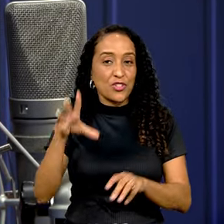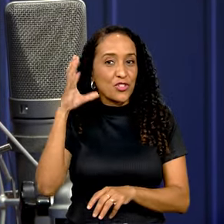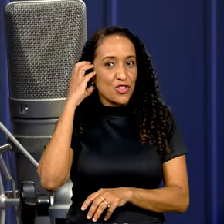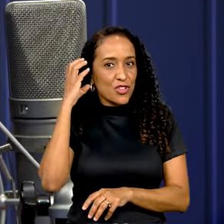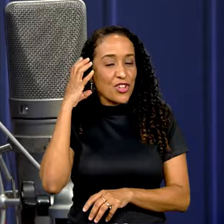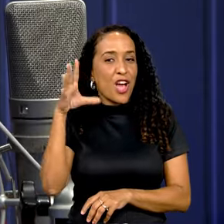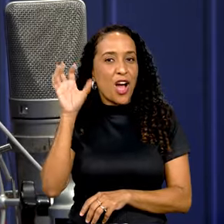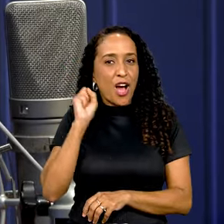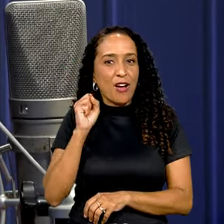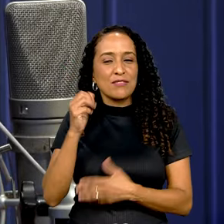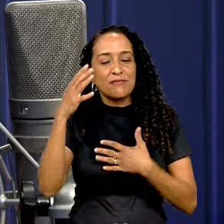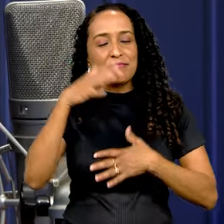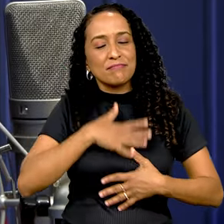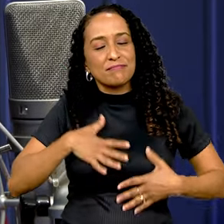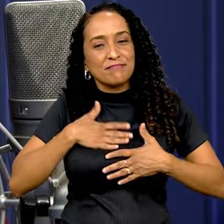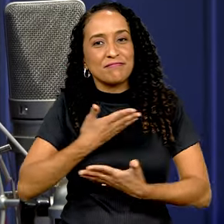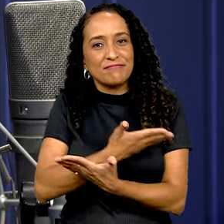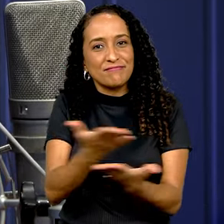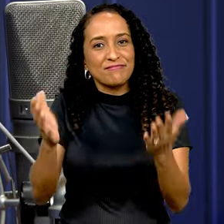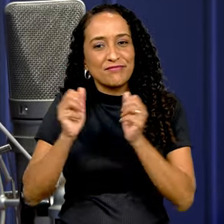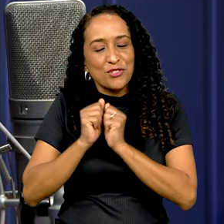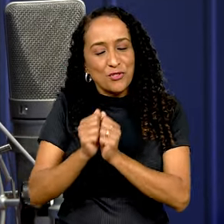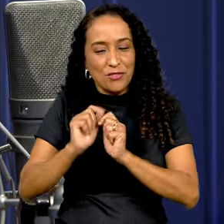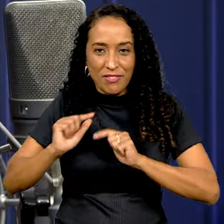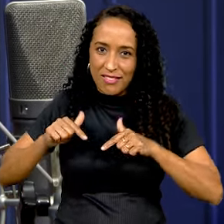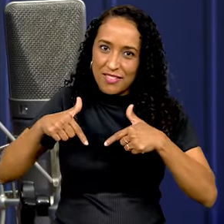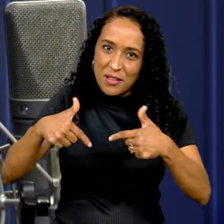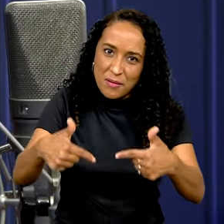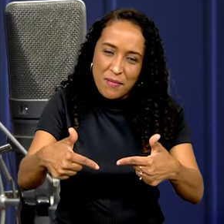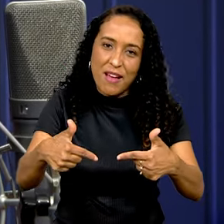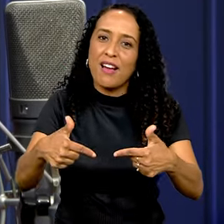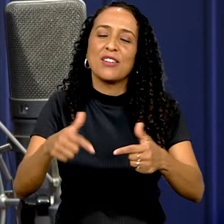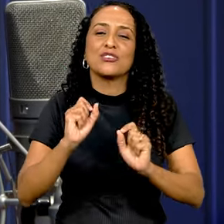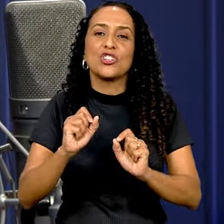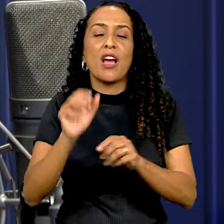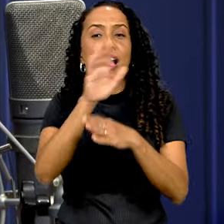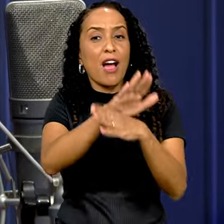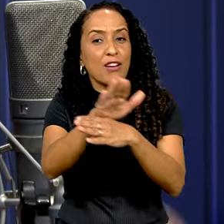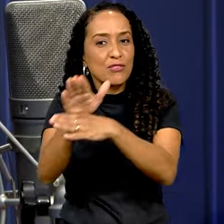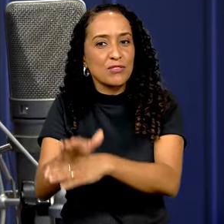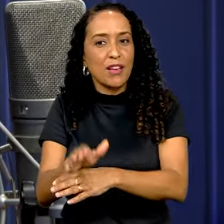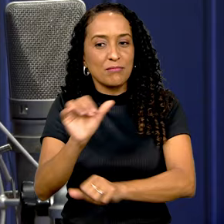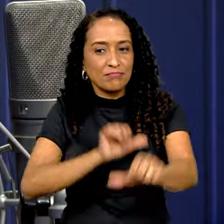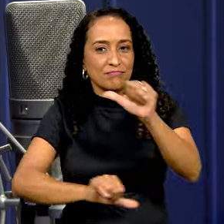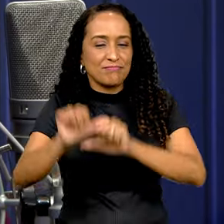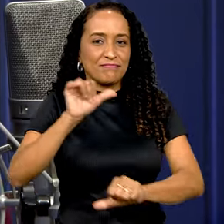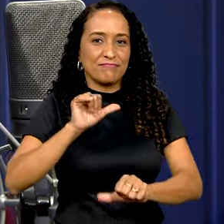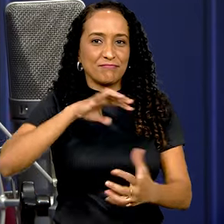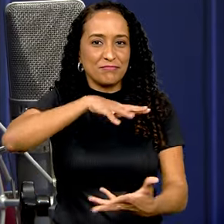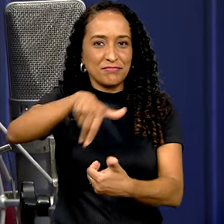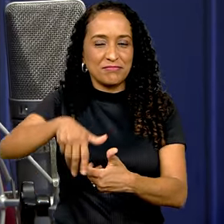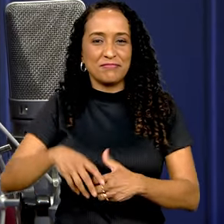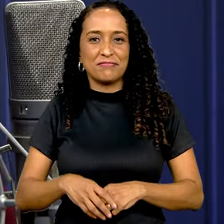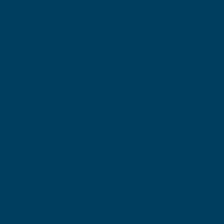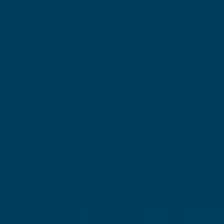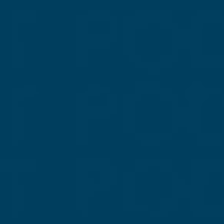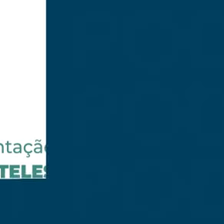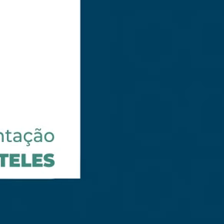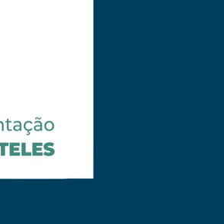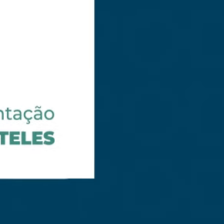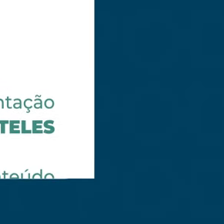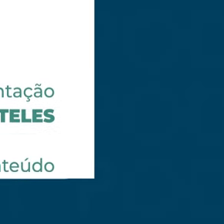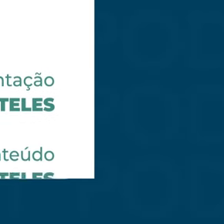de áudio é um prazer estar com você nesse trabalho de contribuir para as mudanças no